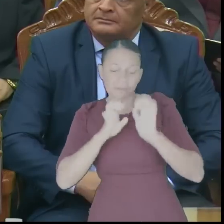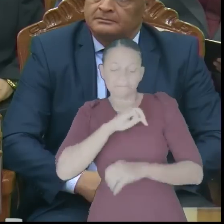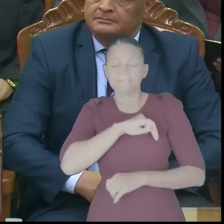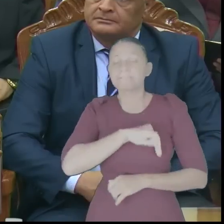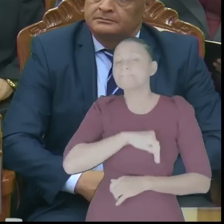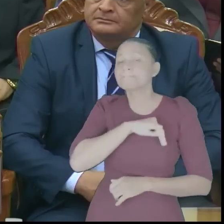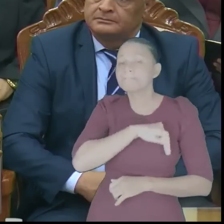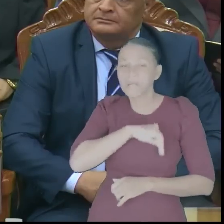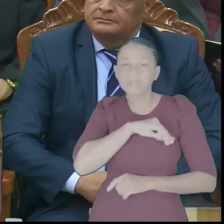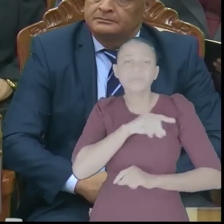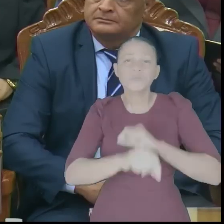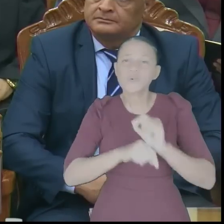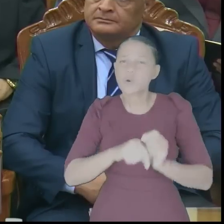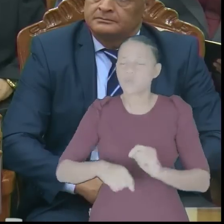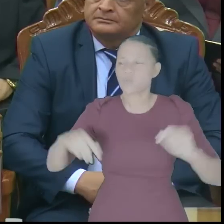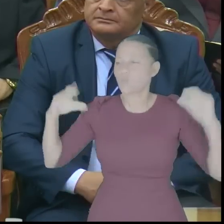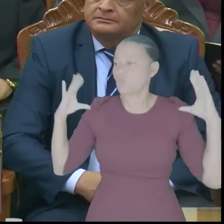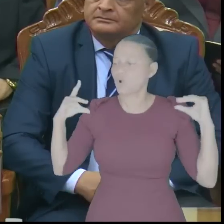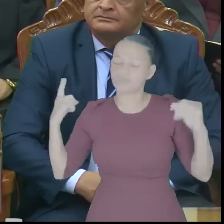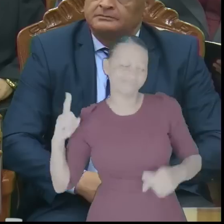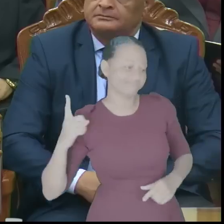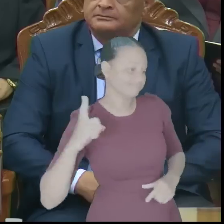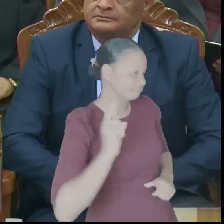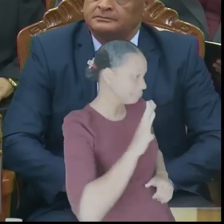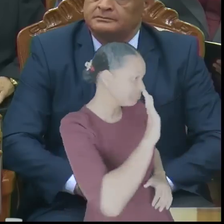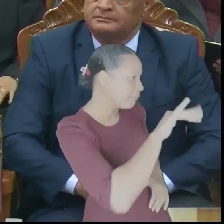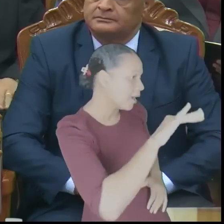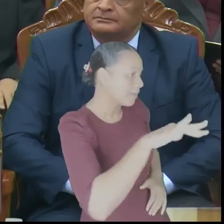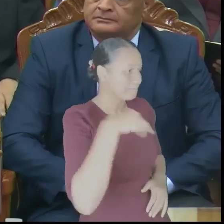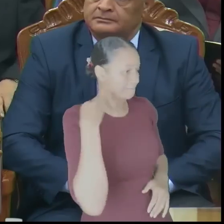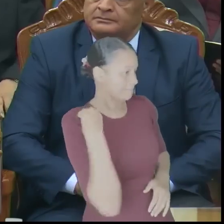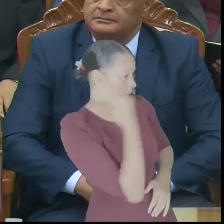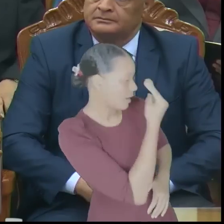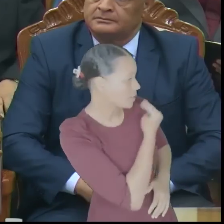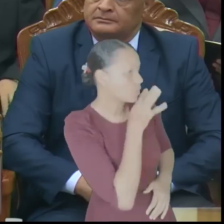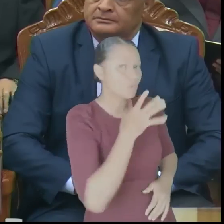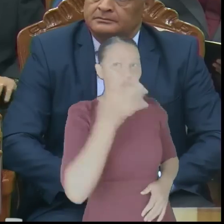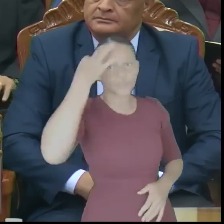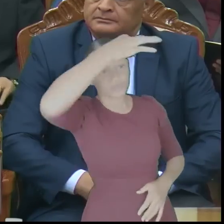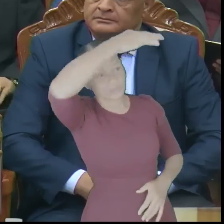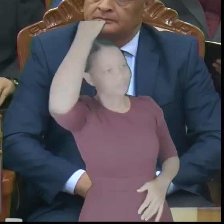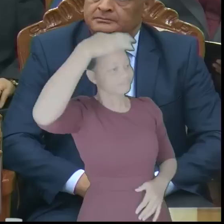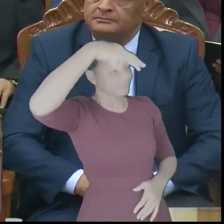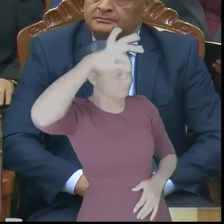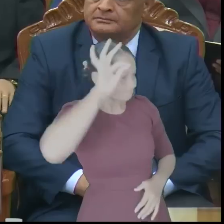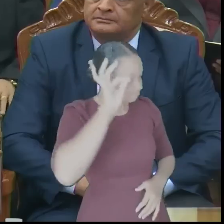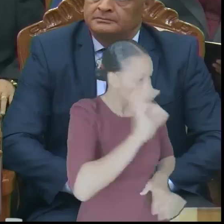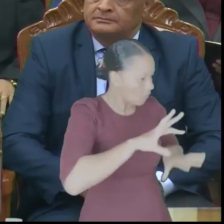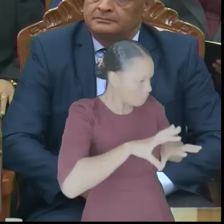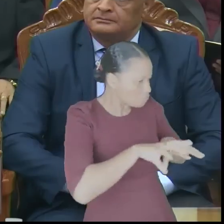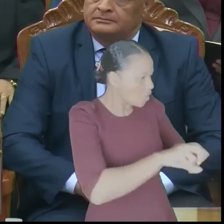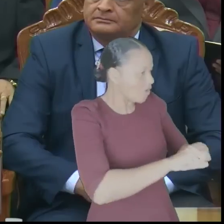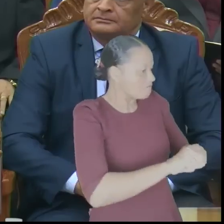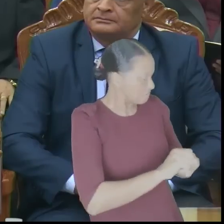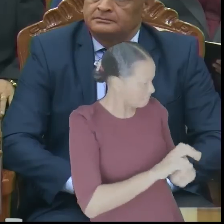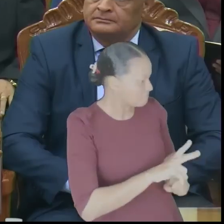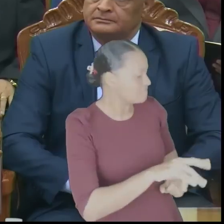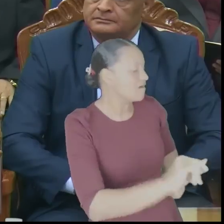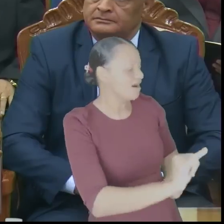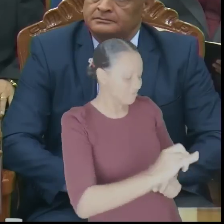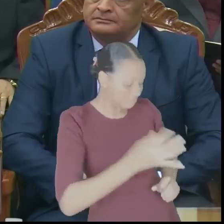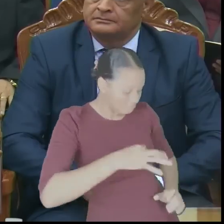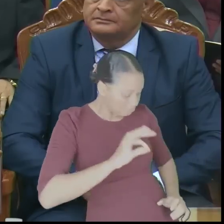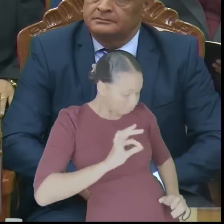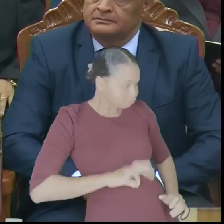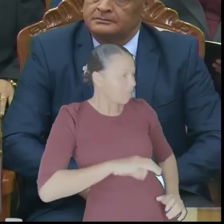o anjo aparece a Maria e diz a ela: o Espírito do Senhor se apoderará de ti, você conceberá